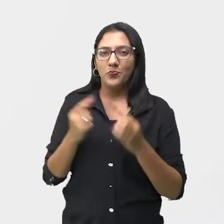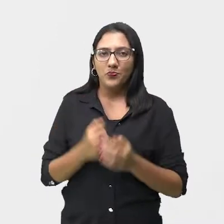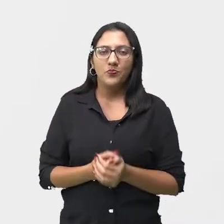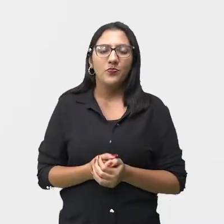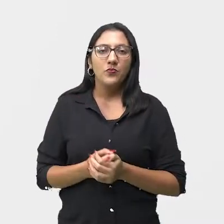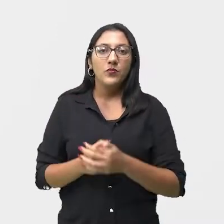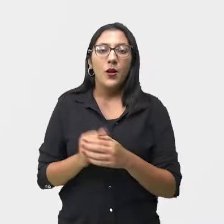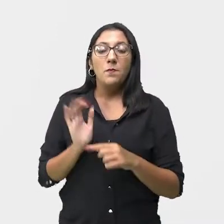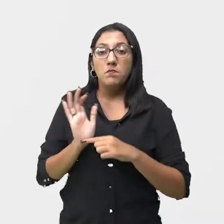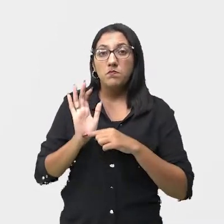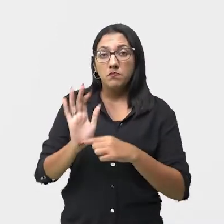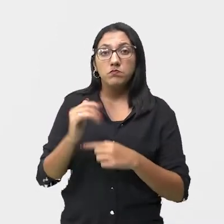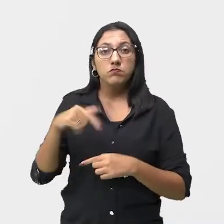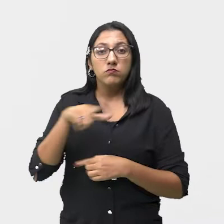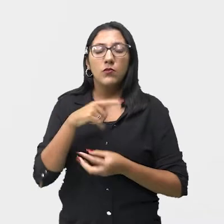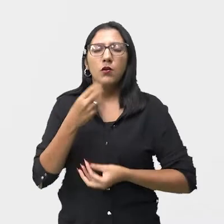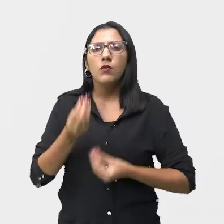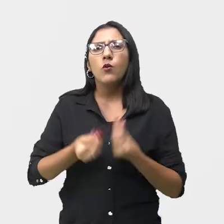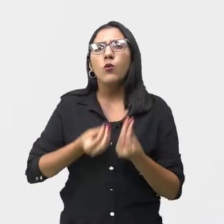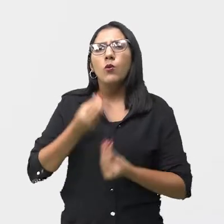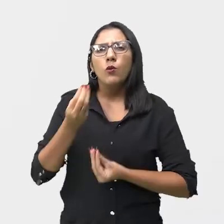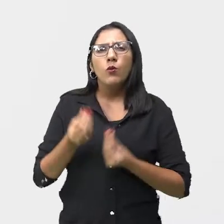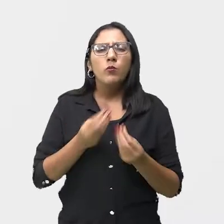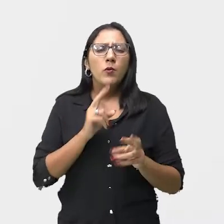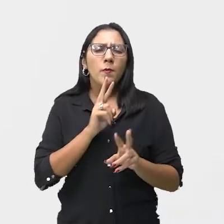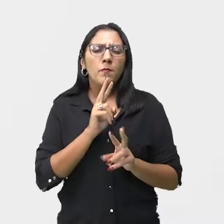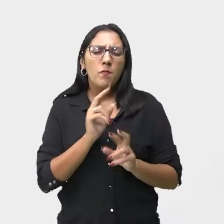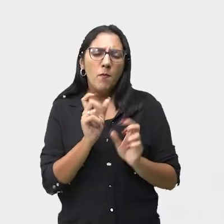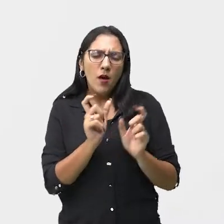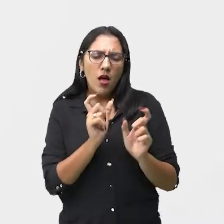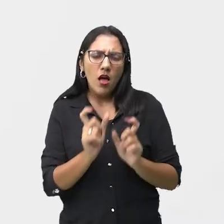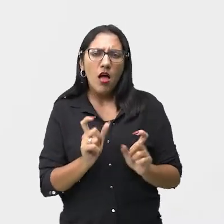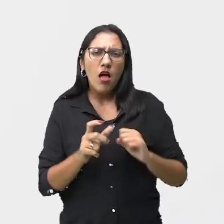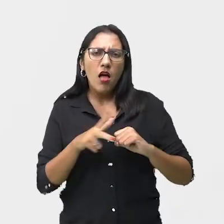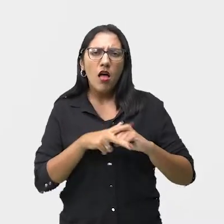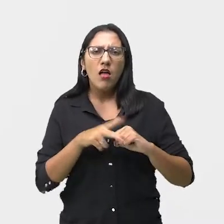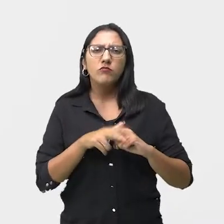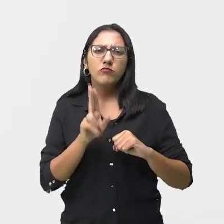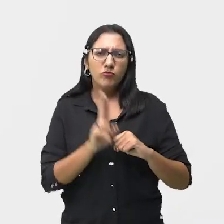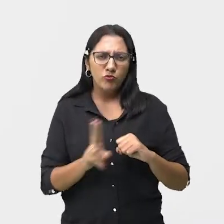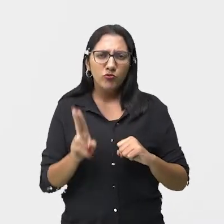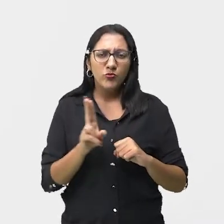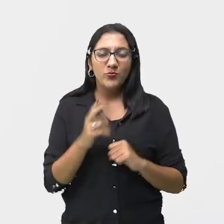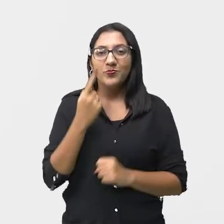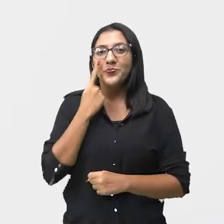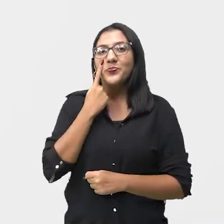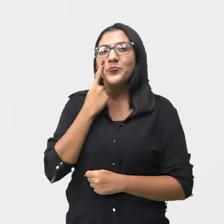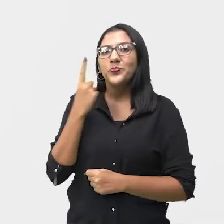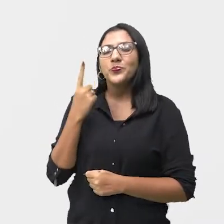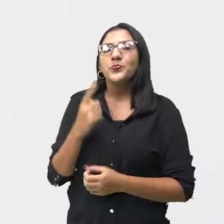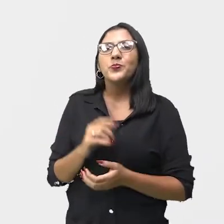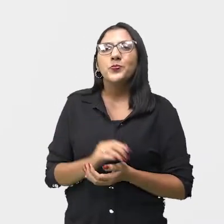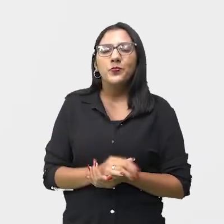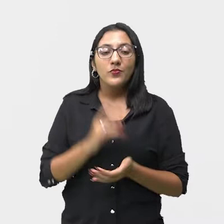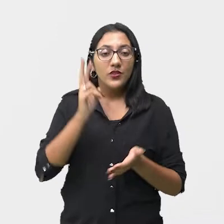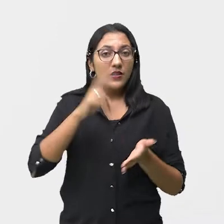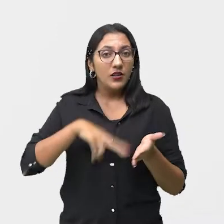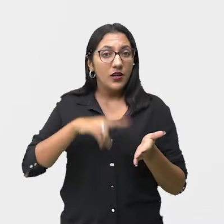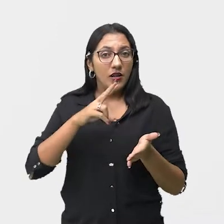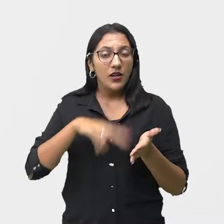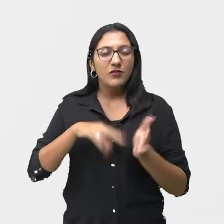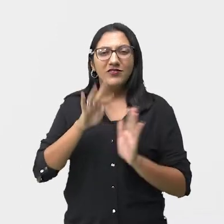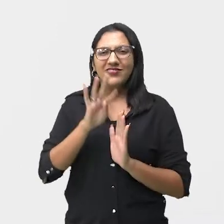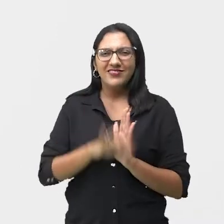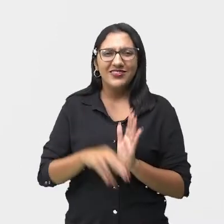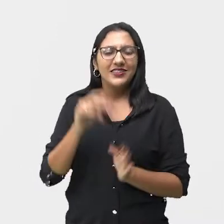para mostrar para vocês como é que os nossos verbos contribuem para isso. Então vamos à leitura sobre essa